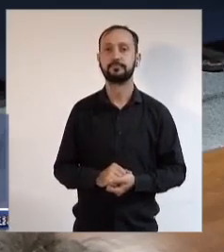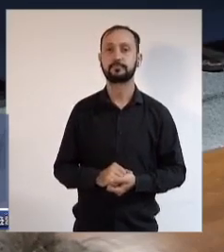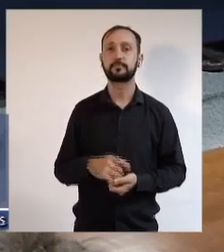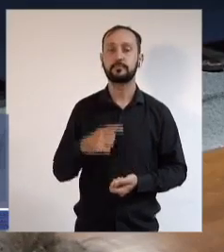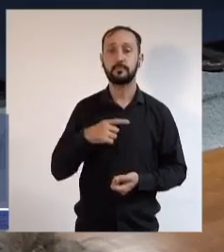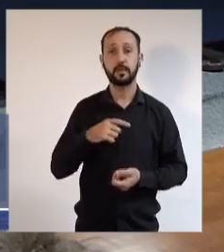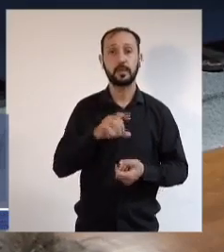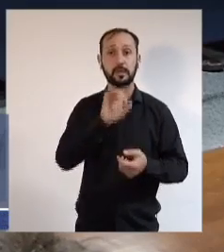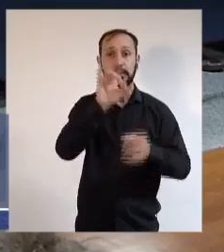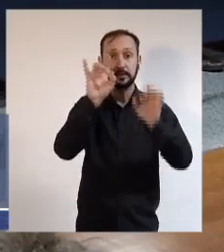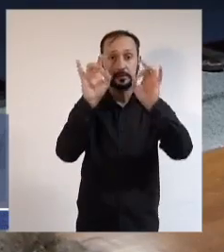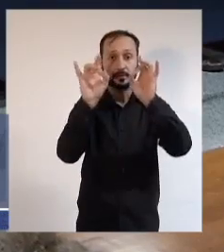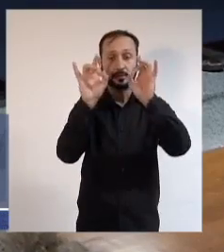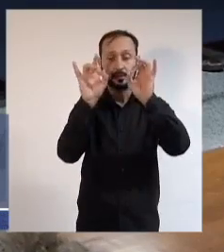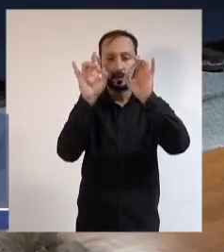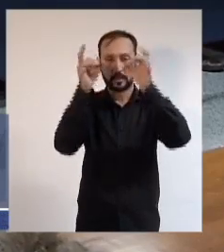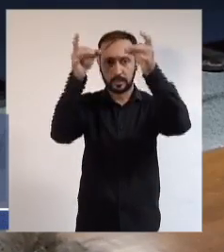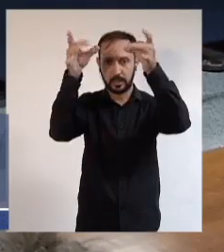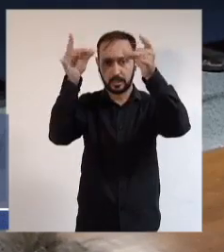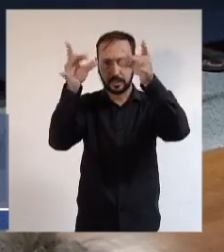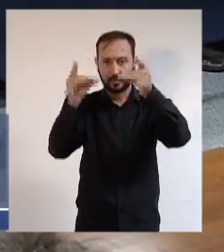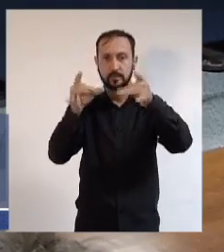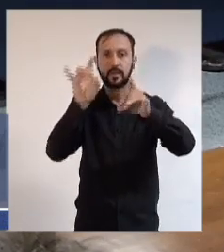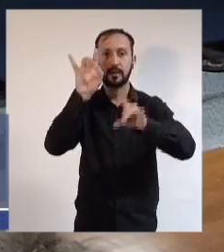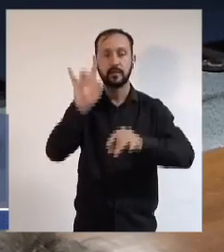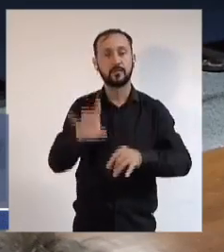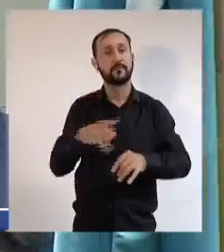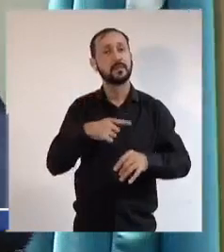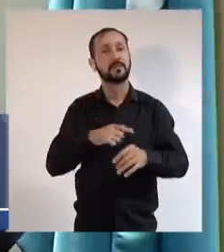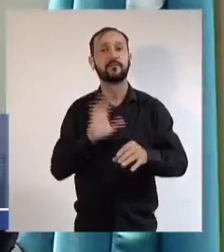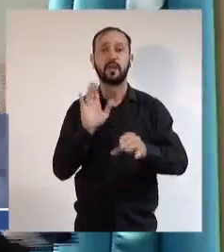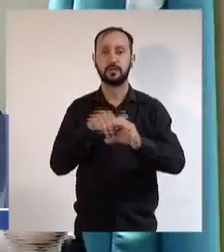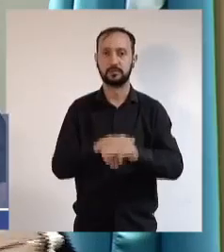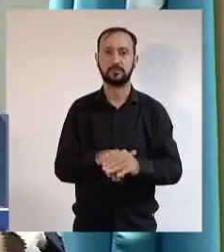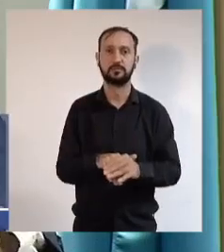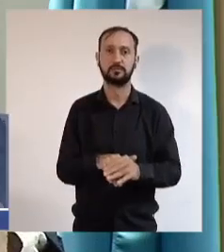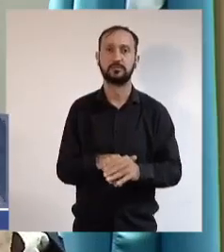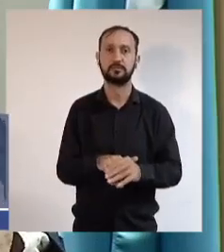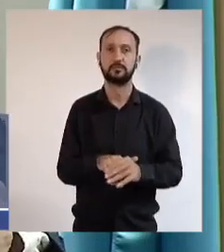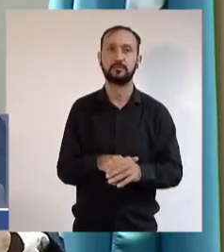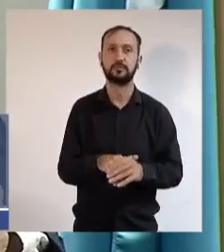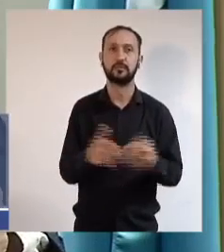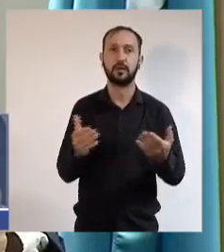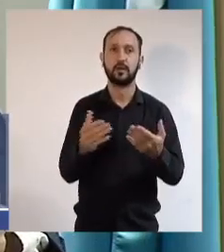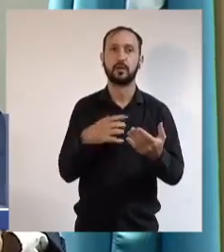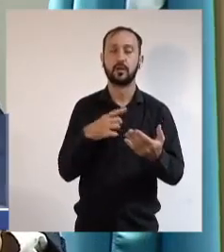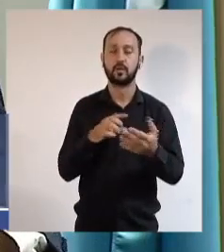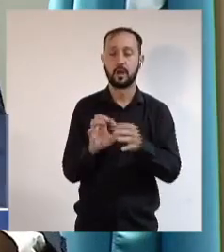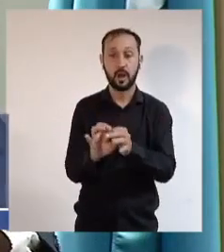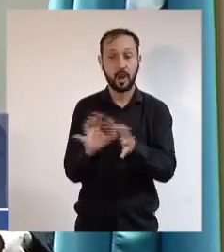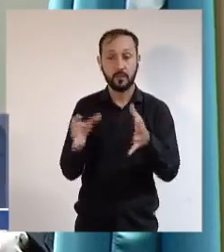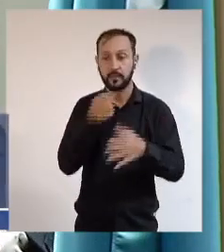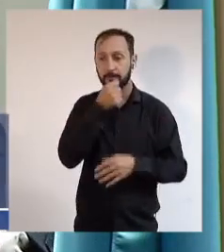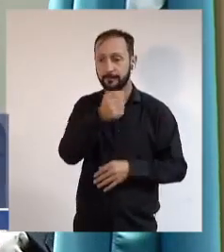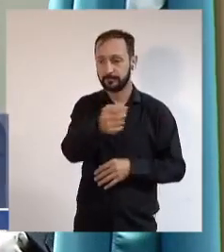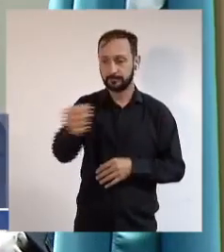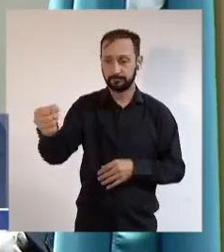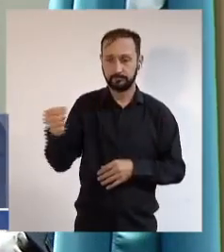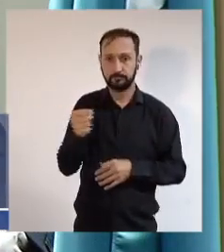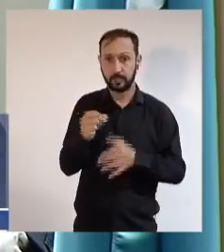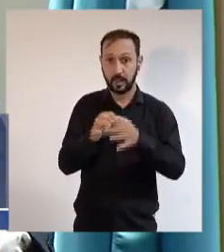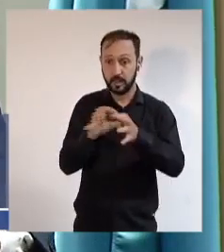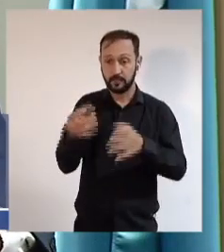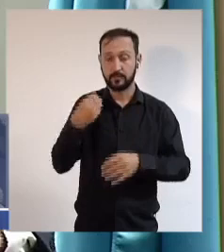serão votados e e também a palavra vai estar aberta à